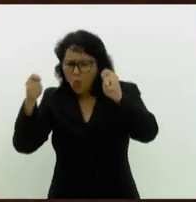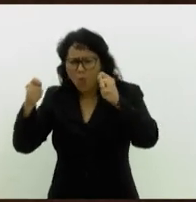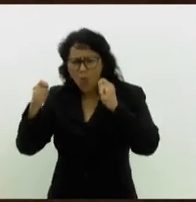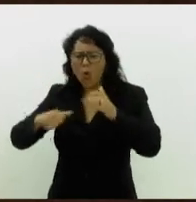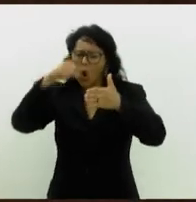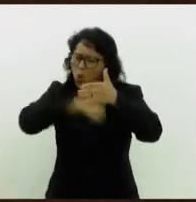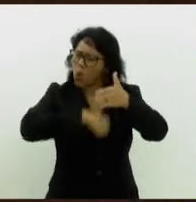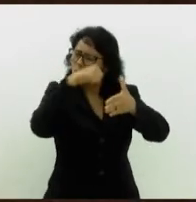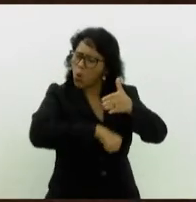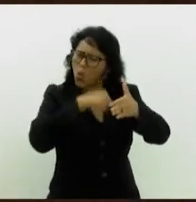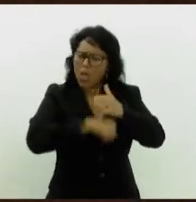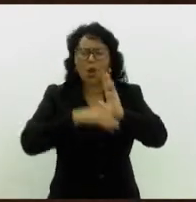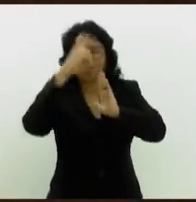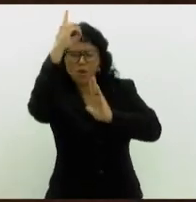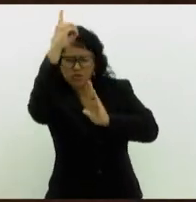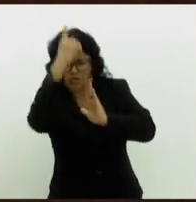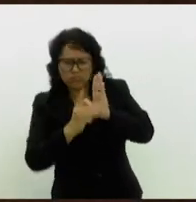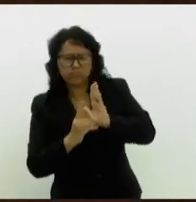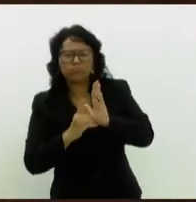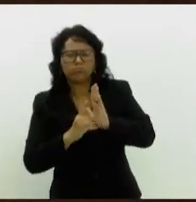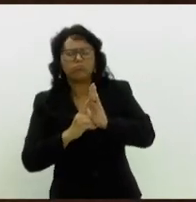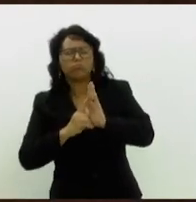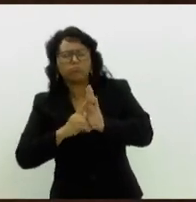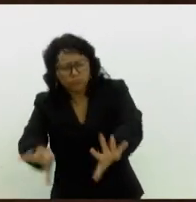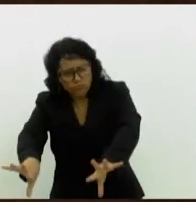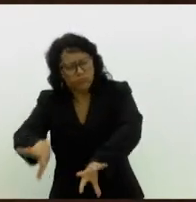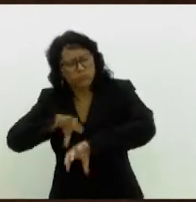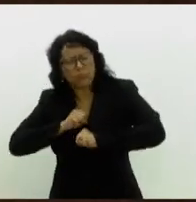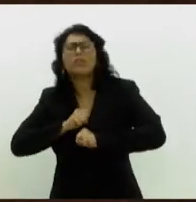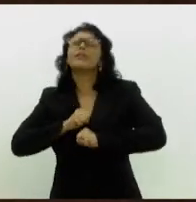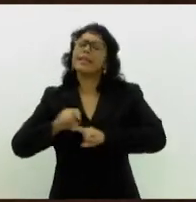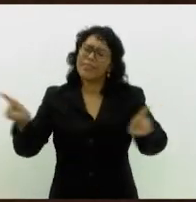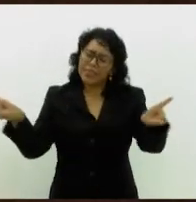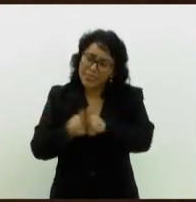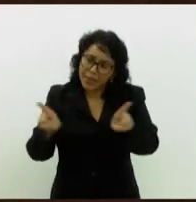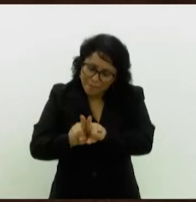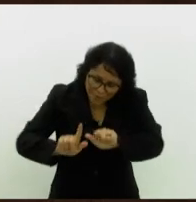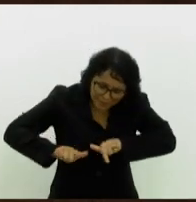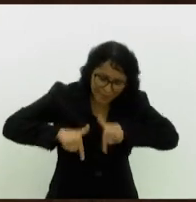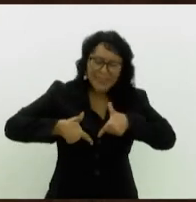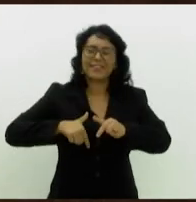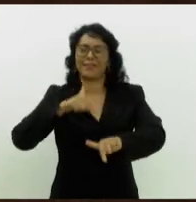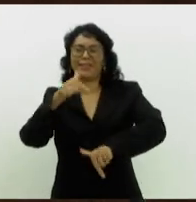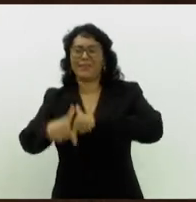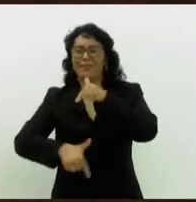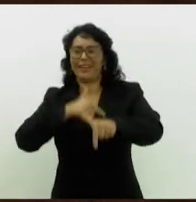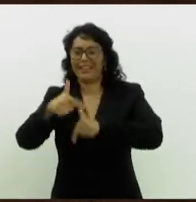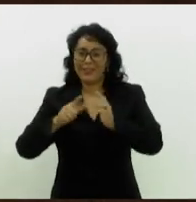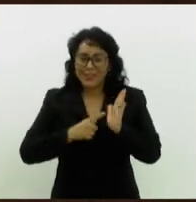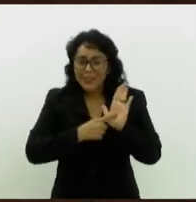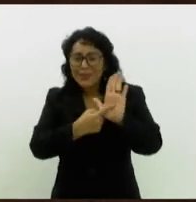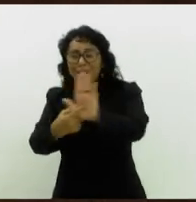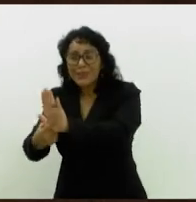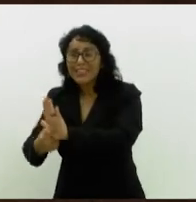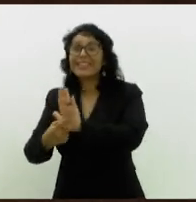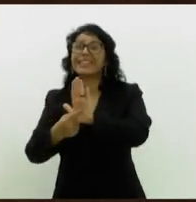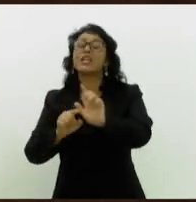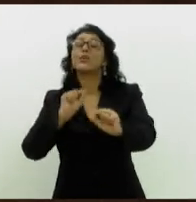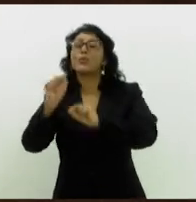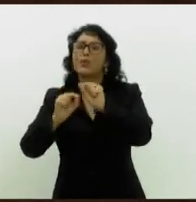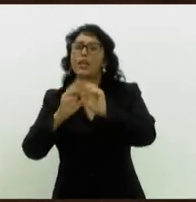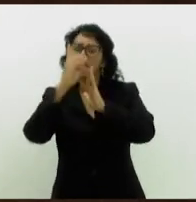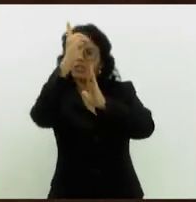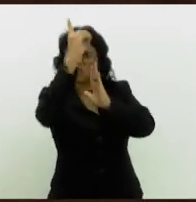direitos também estão fazendo trabalho também estão exercendo o direito de lutar pelos